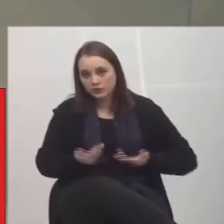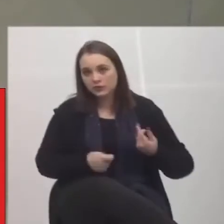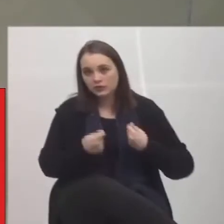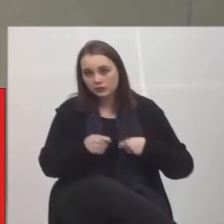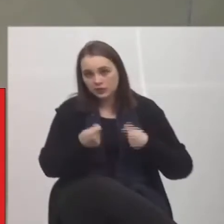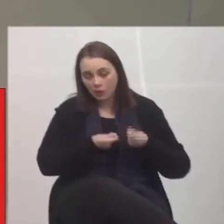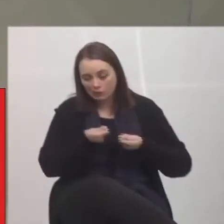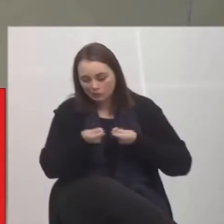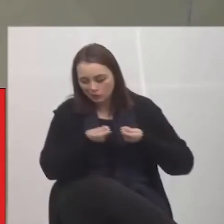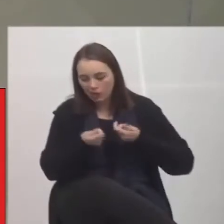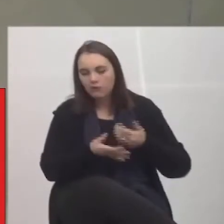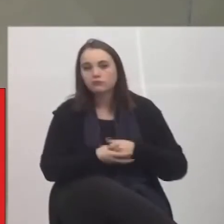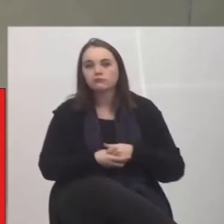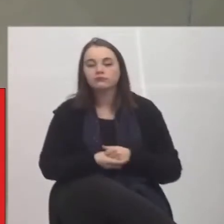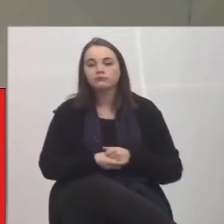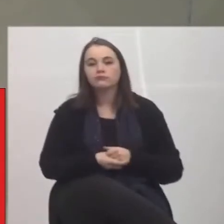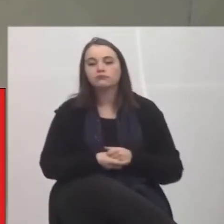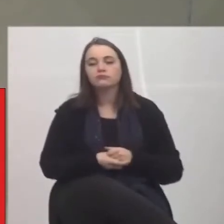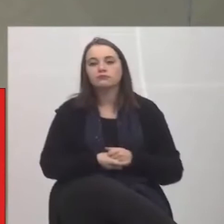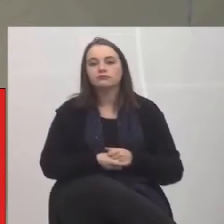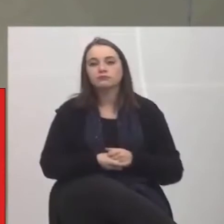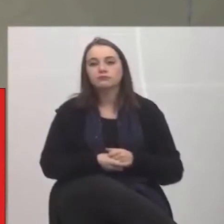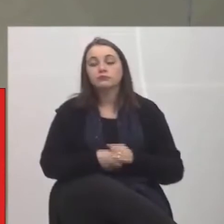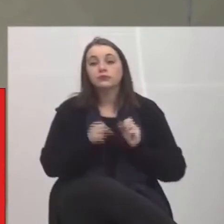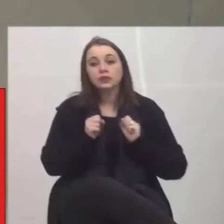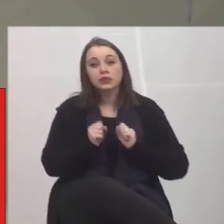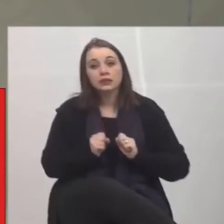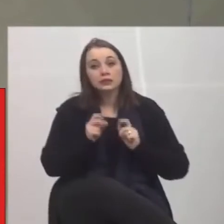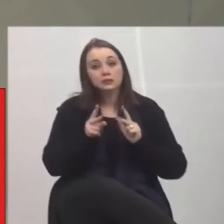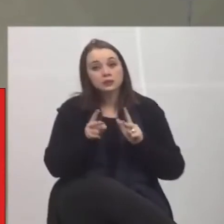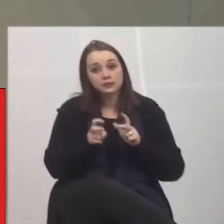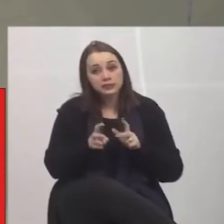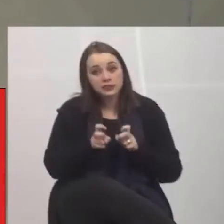regulado. Então, a gente pode ver...